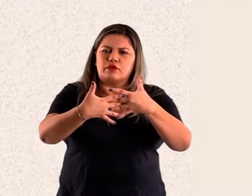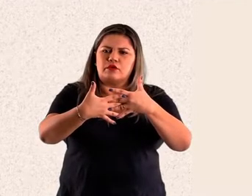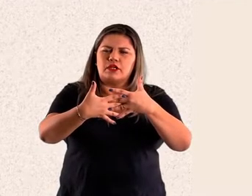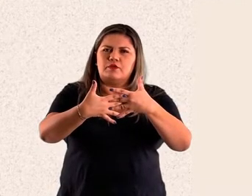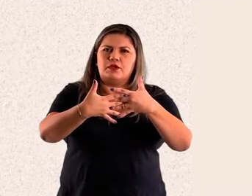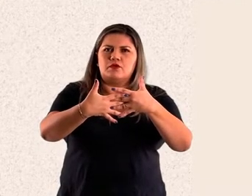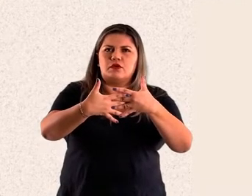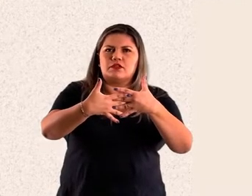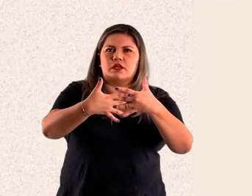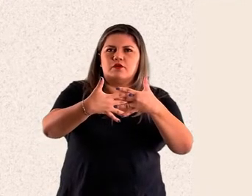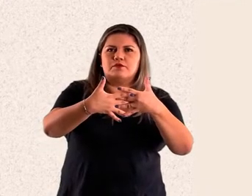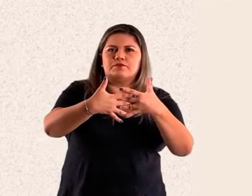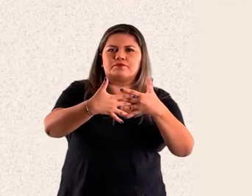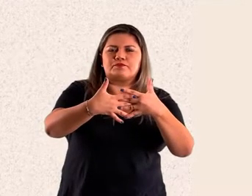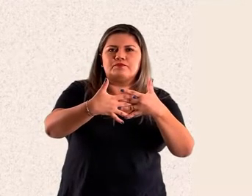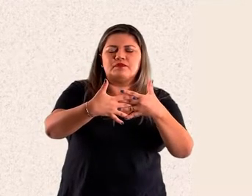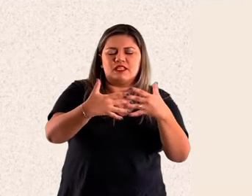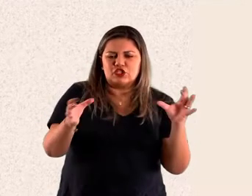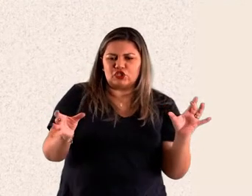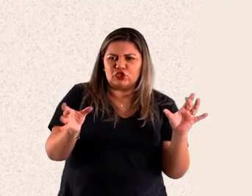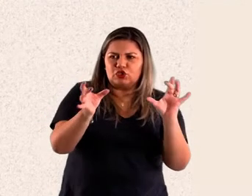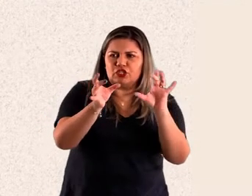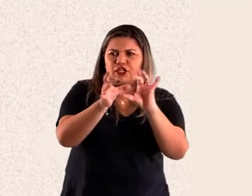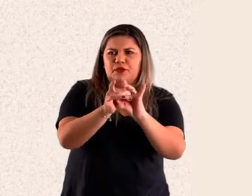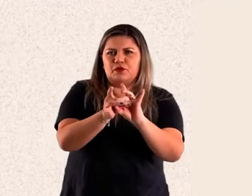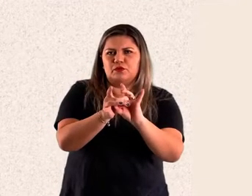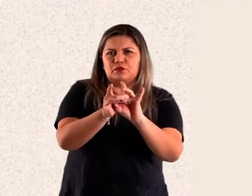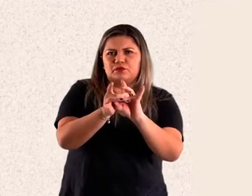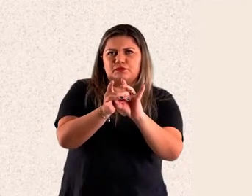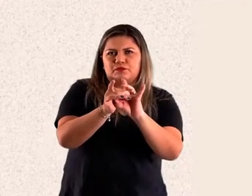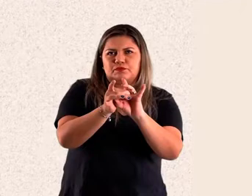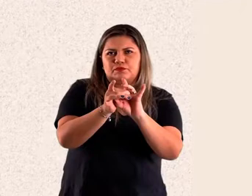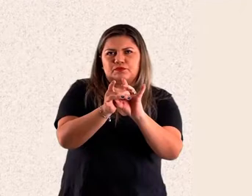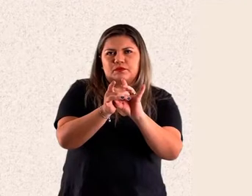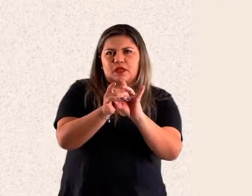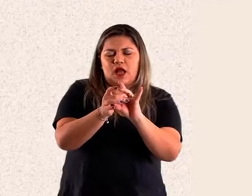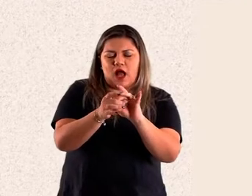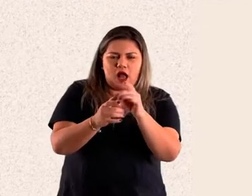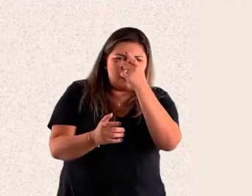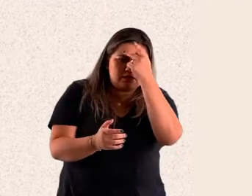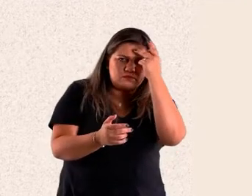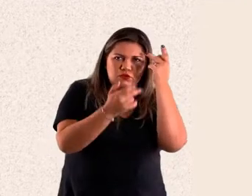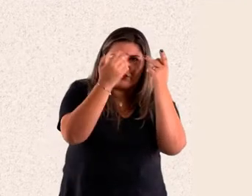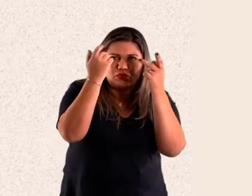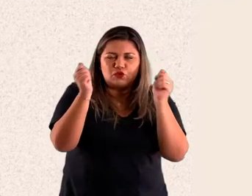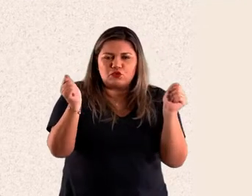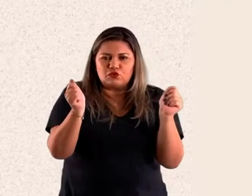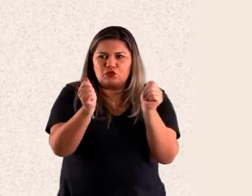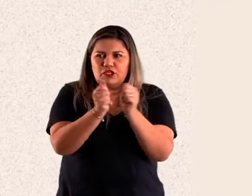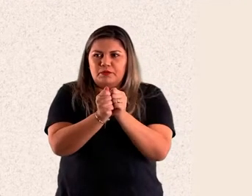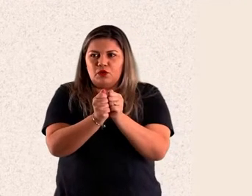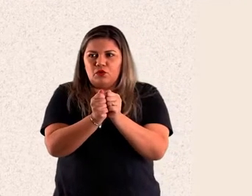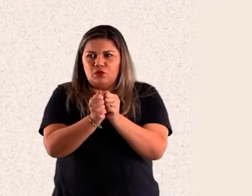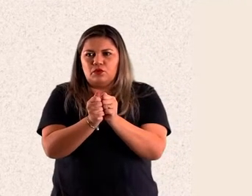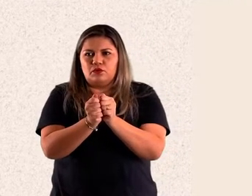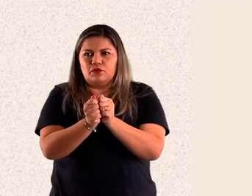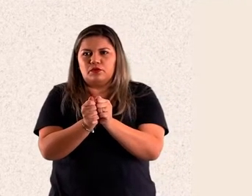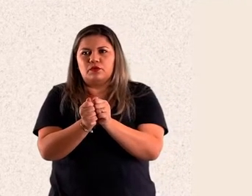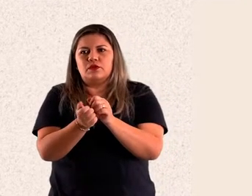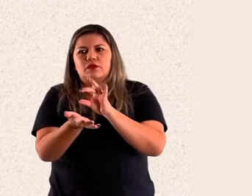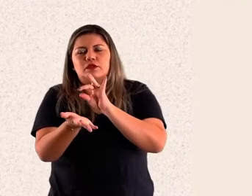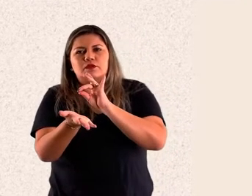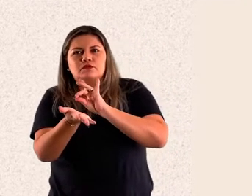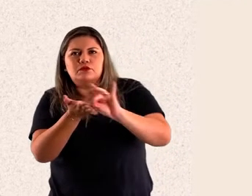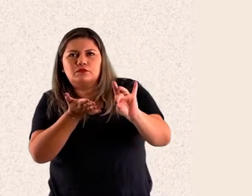tu vem aqui que ligue essas pessoas até que ela chega em ao inimigo e quando